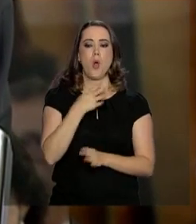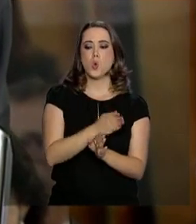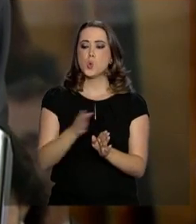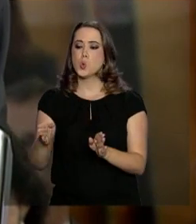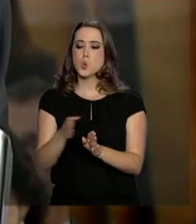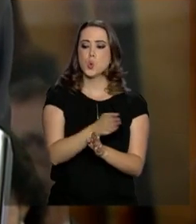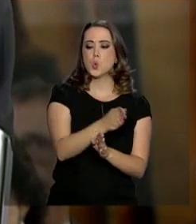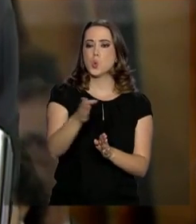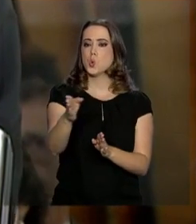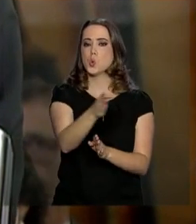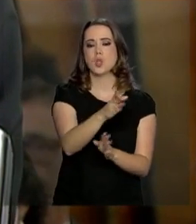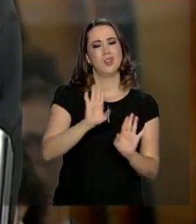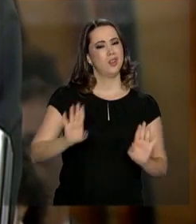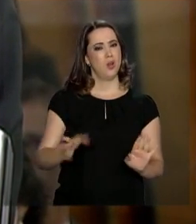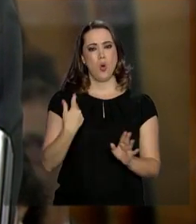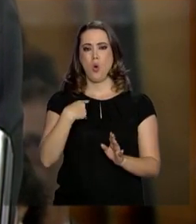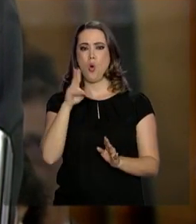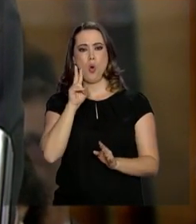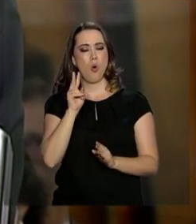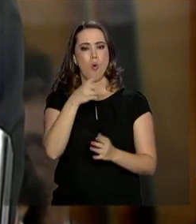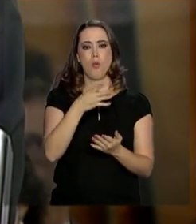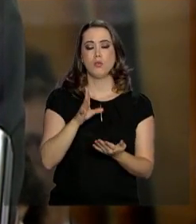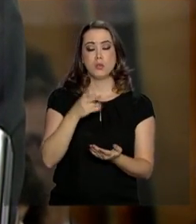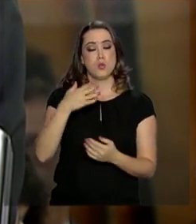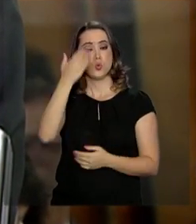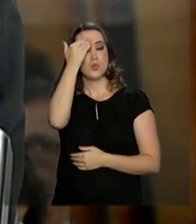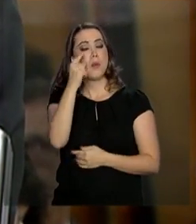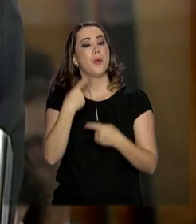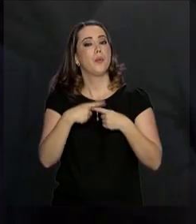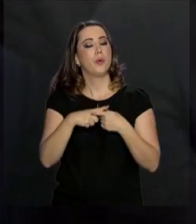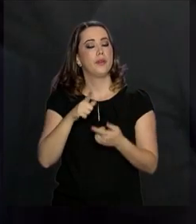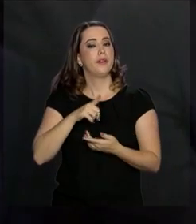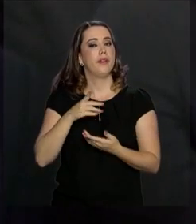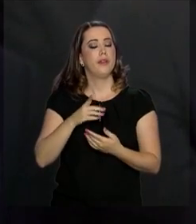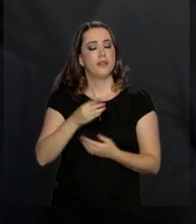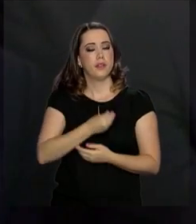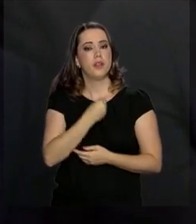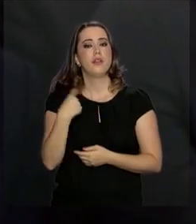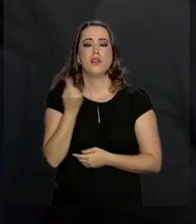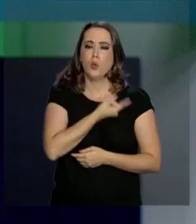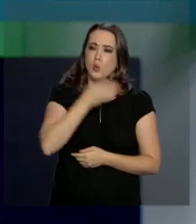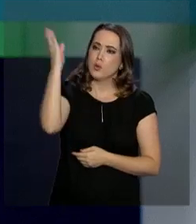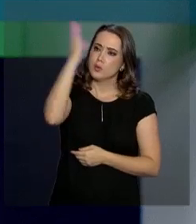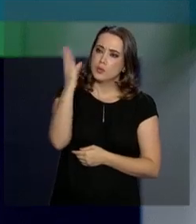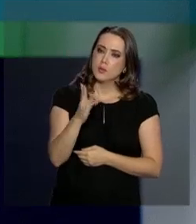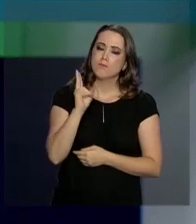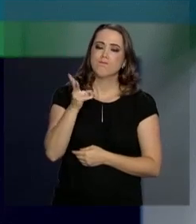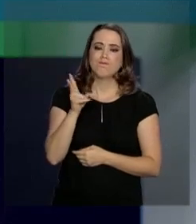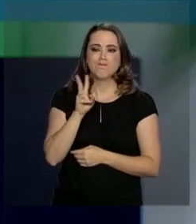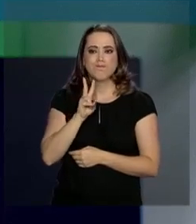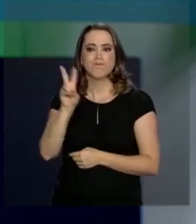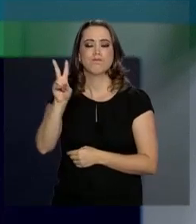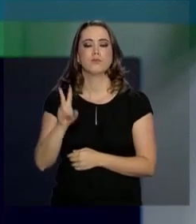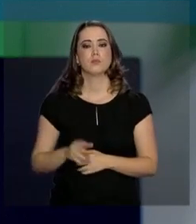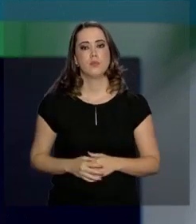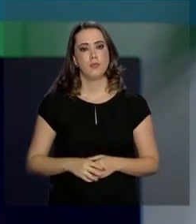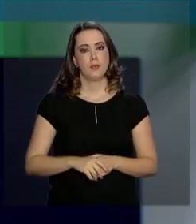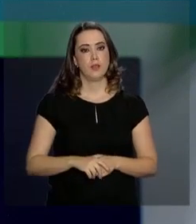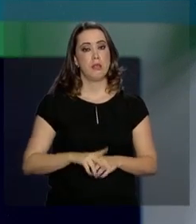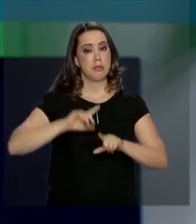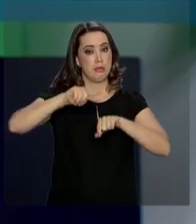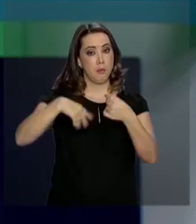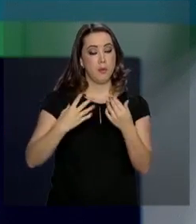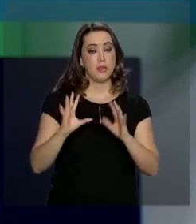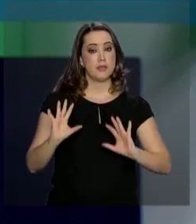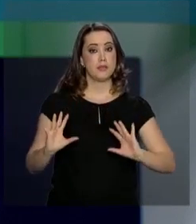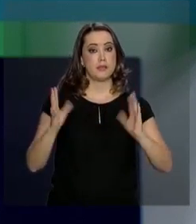com modismo ou desviar os olhos da razão de sua existência, o nosso Brasil. Após a cerimônia da